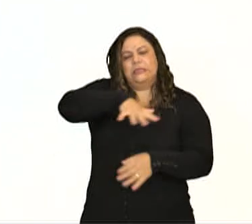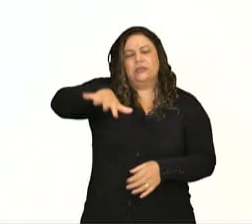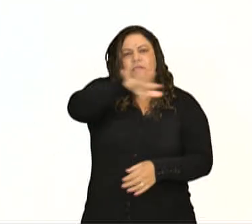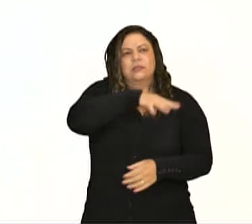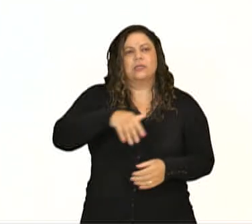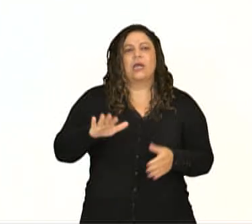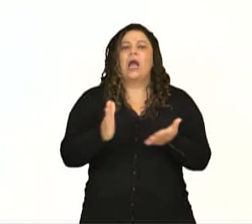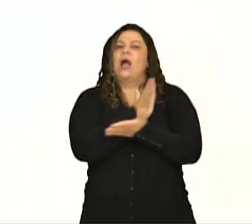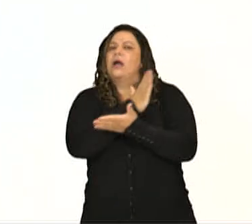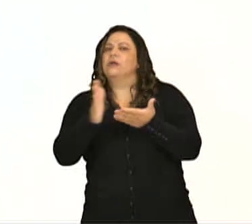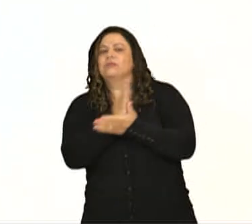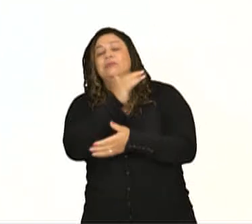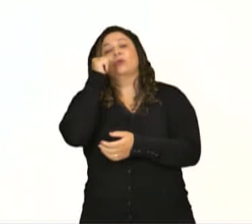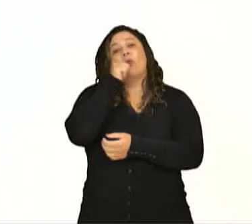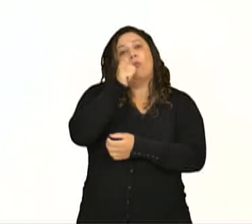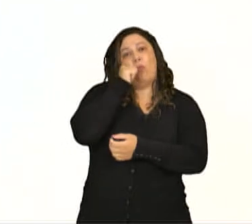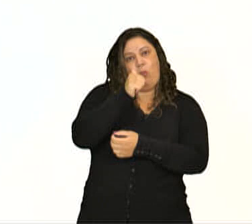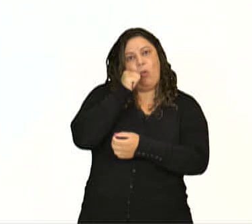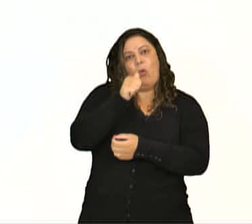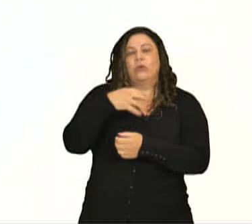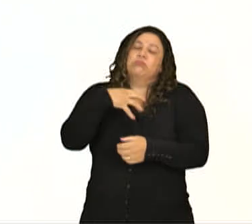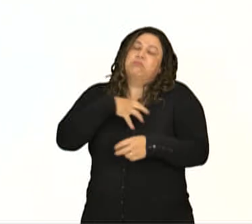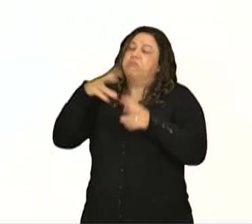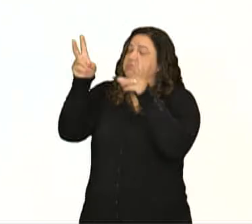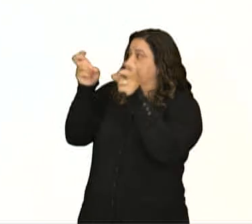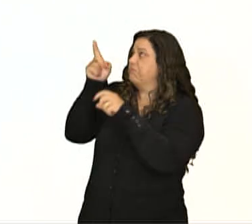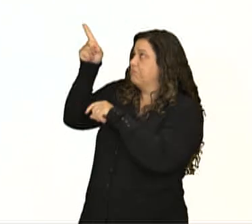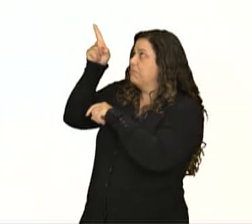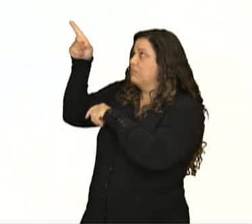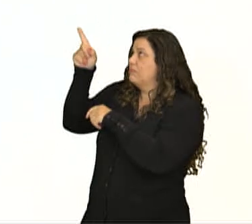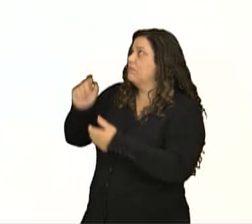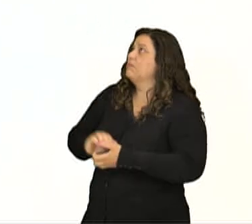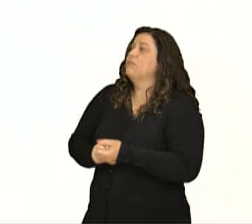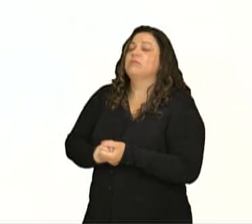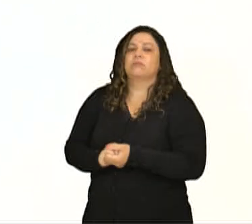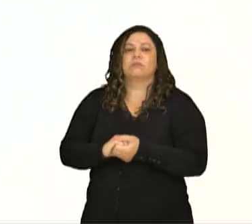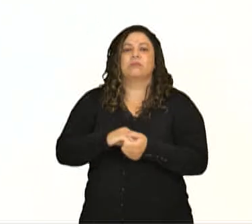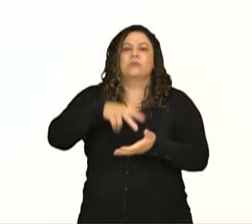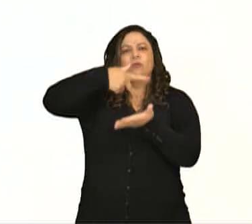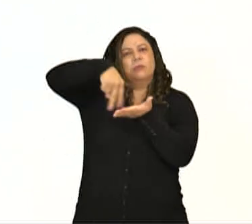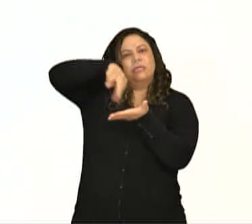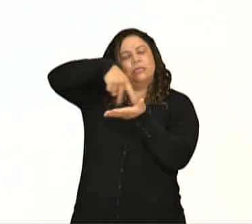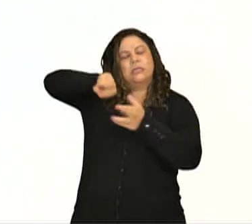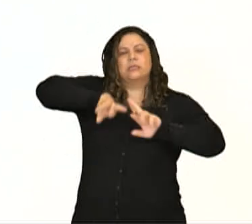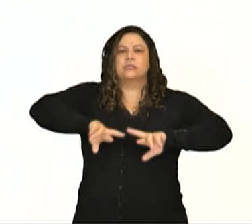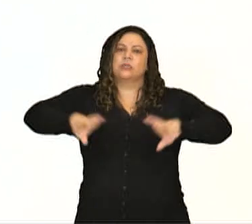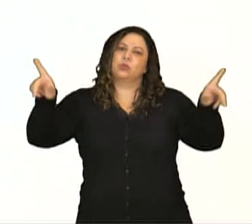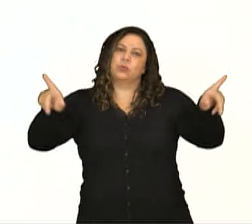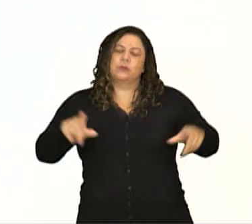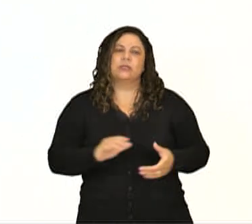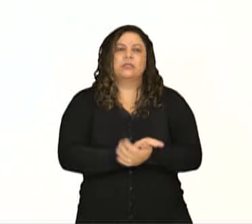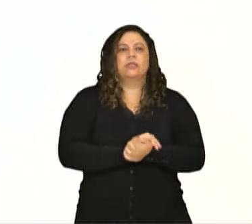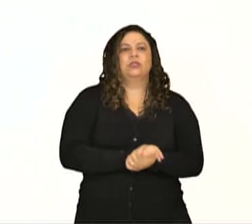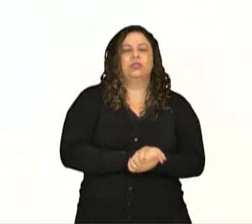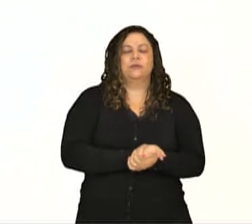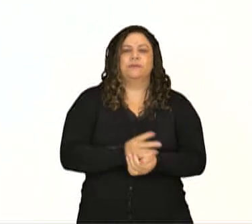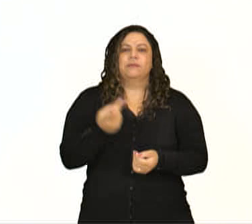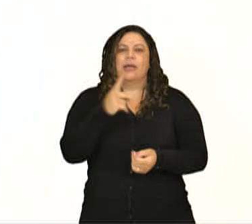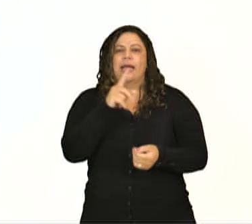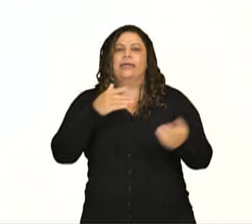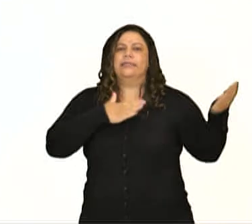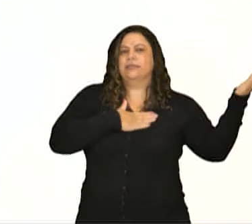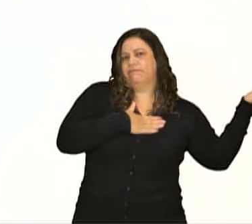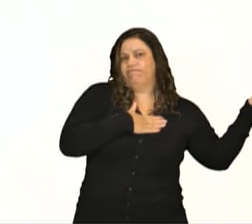moças dançando em alguma modalidade, alguma representatividade de dança diferenciada, mais casais dançando